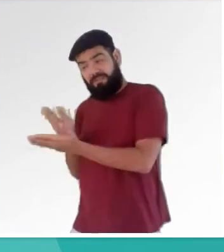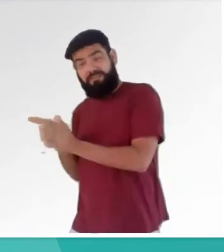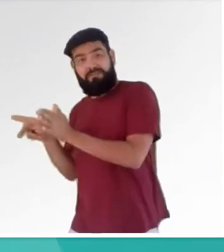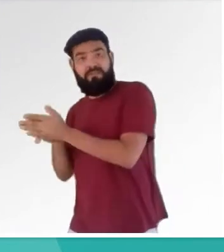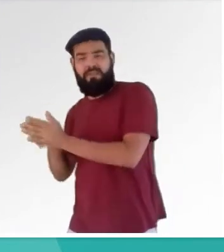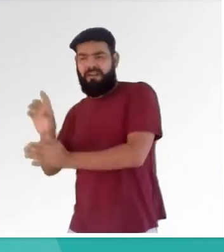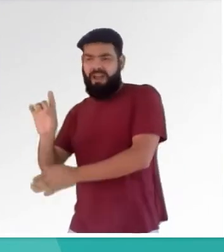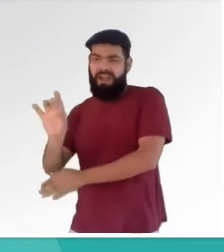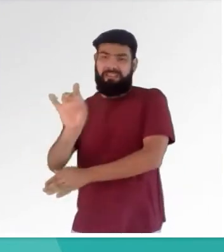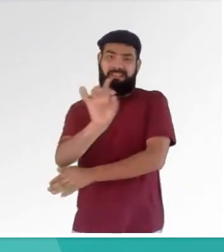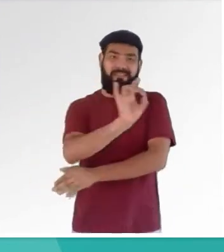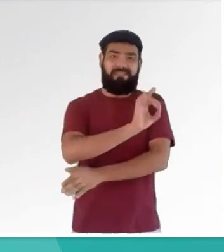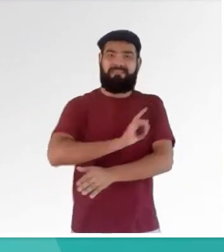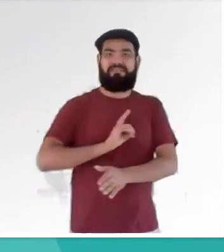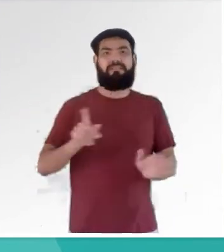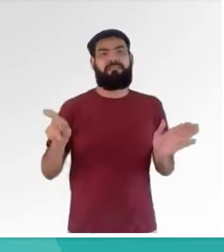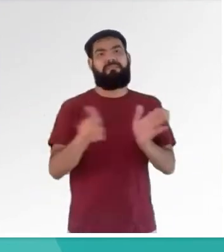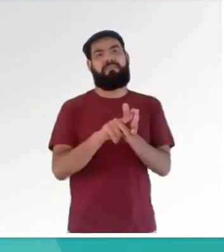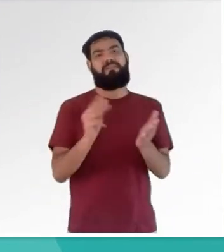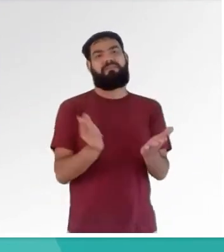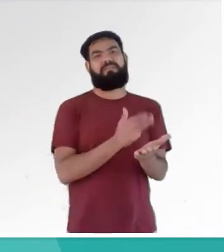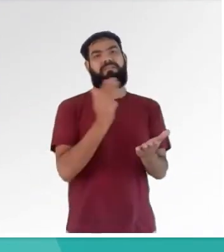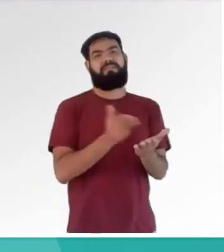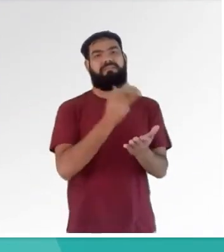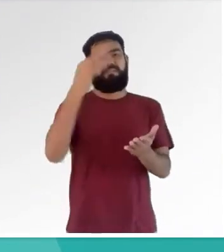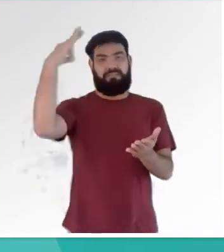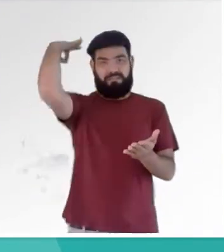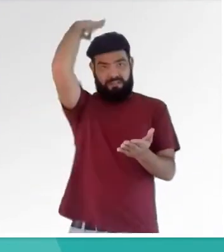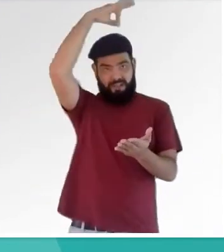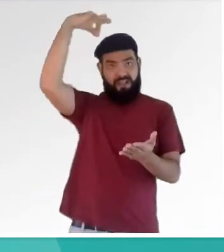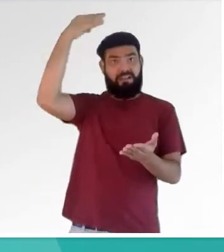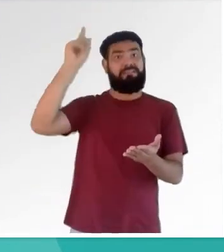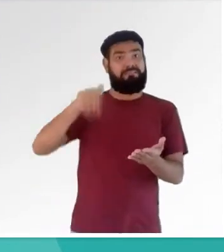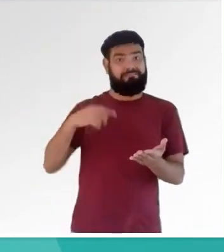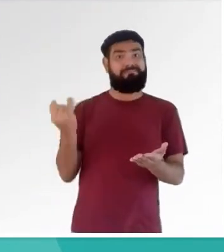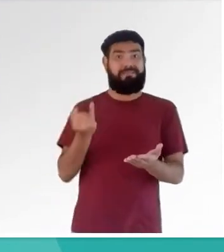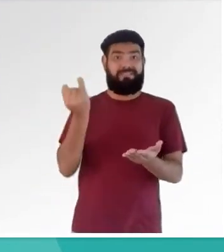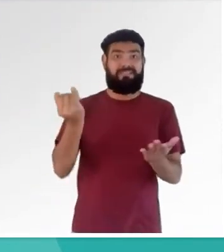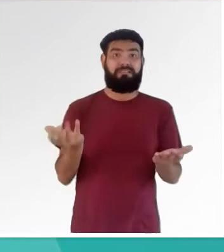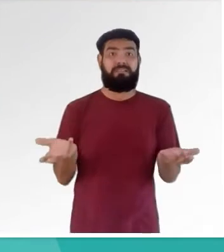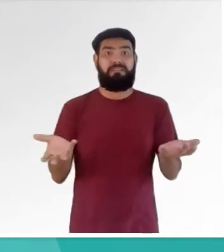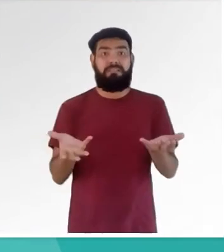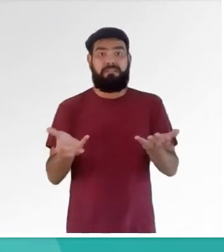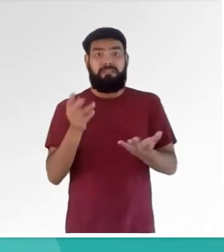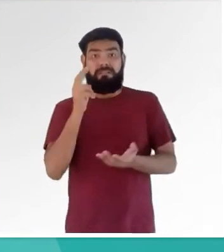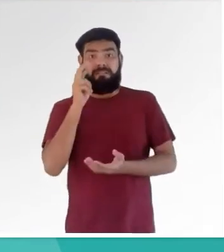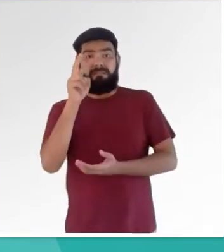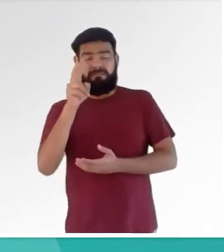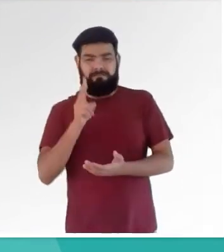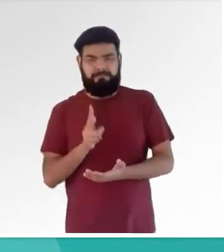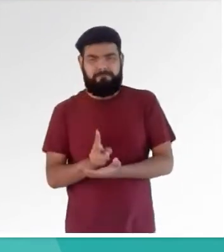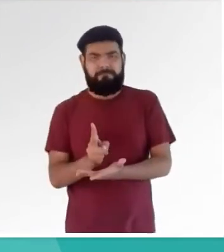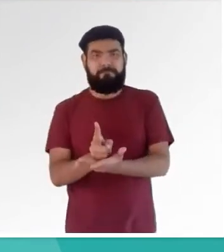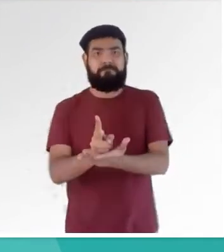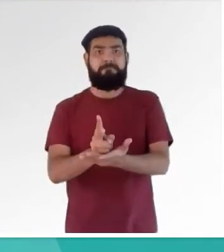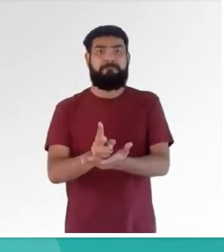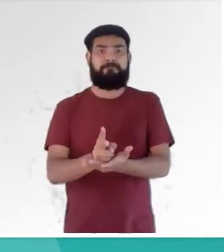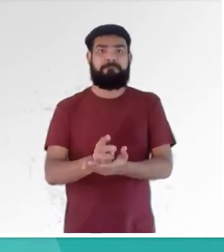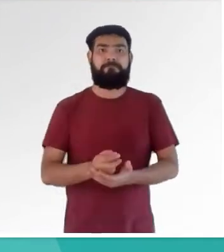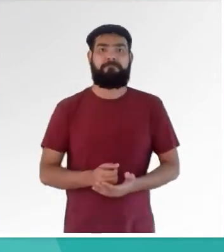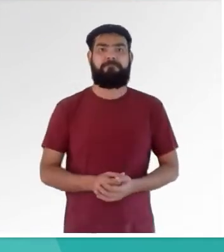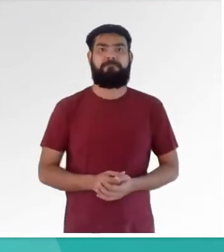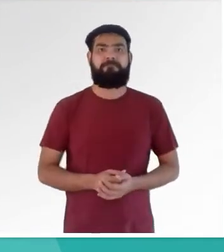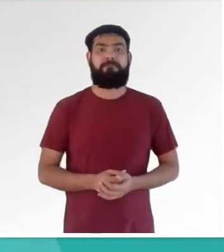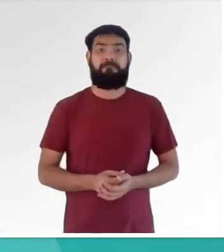livros sagrados que são importantes. Vamos então aqui dar continuidade, né? Nós estamos